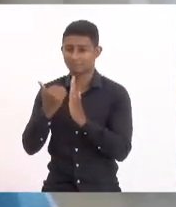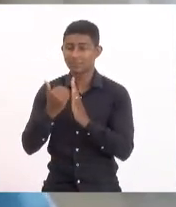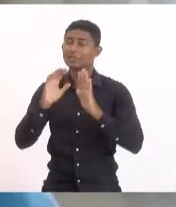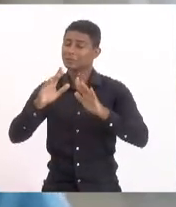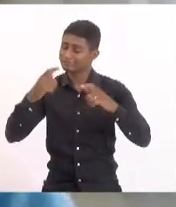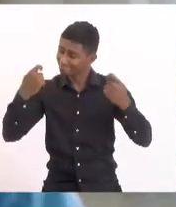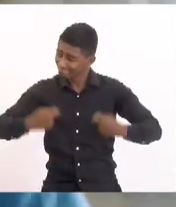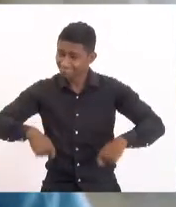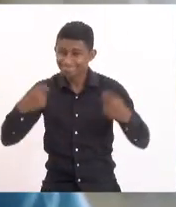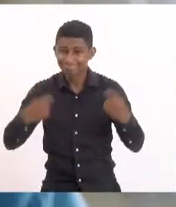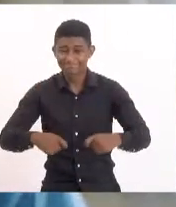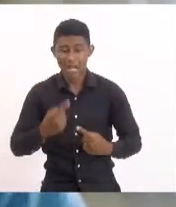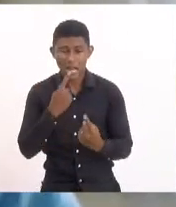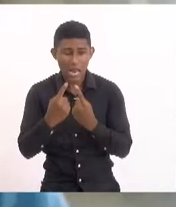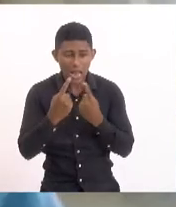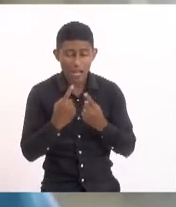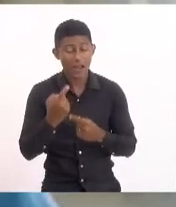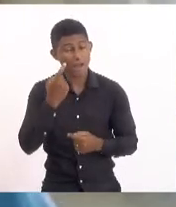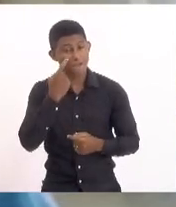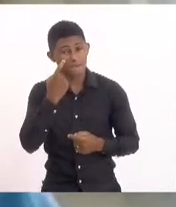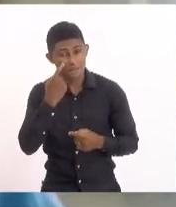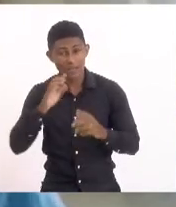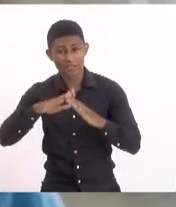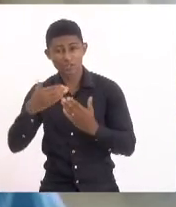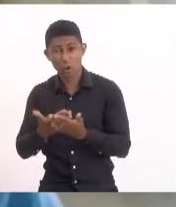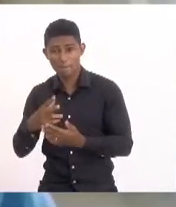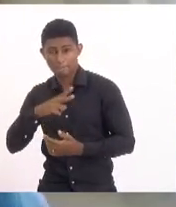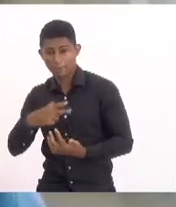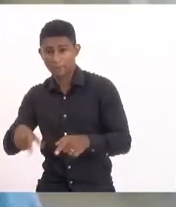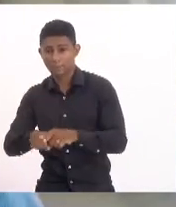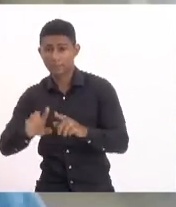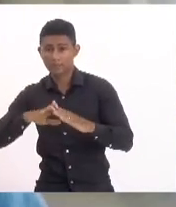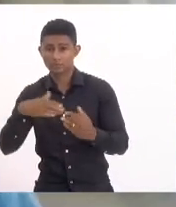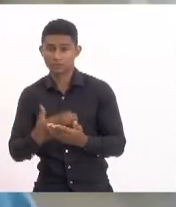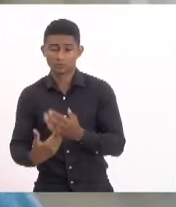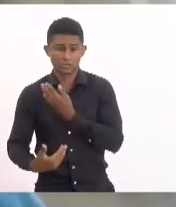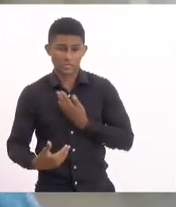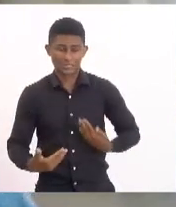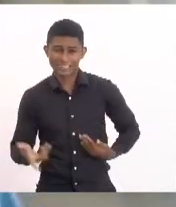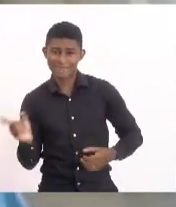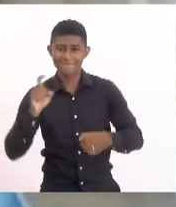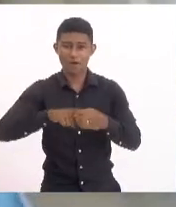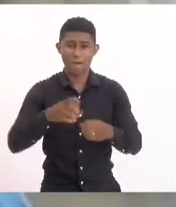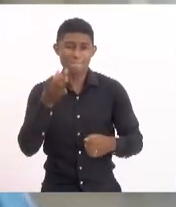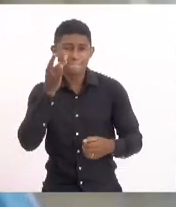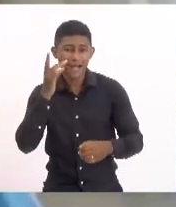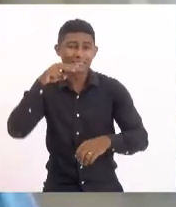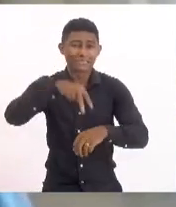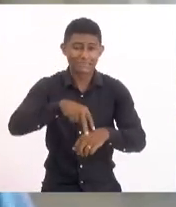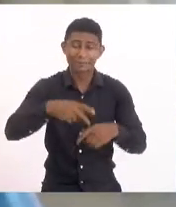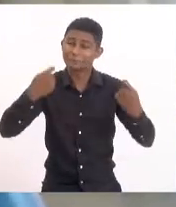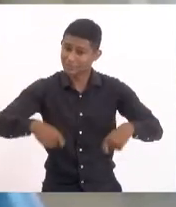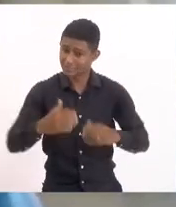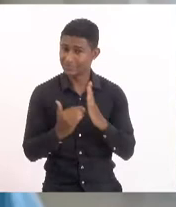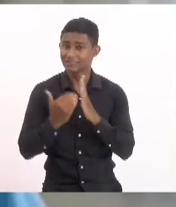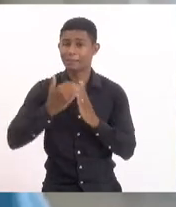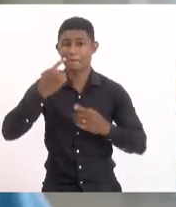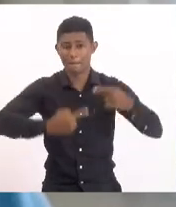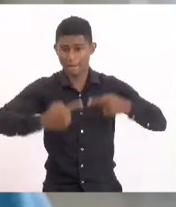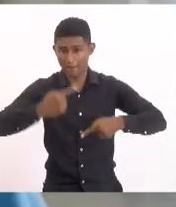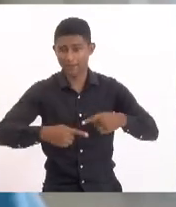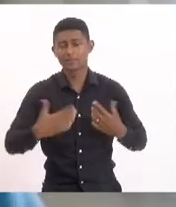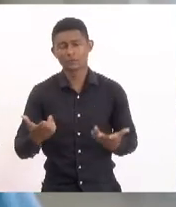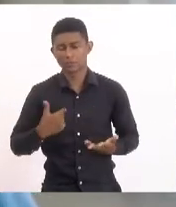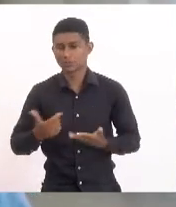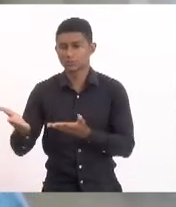retorno, tanto no setor público quanto no setor privado. Então, em primeiro lugar, eu gostaria de convidar a deputada Dani